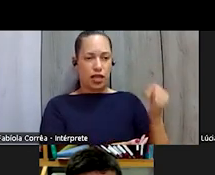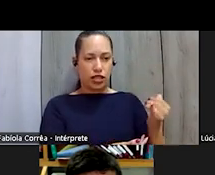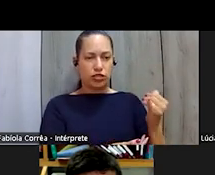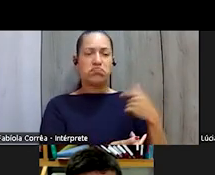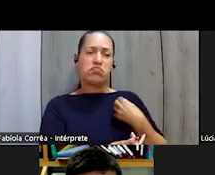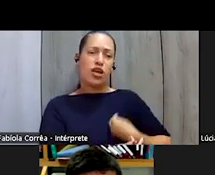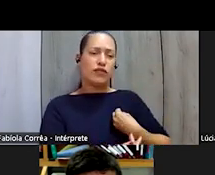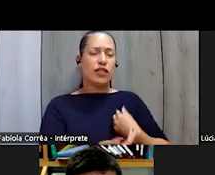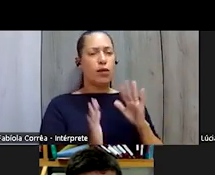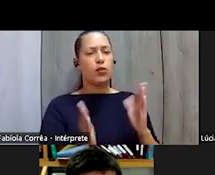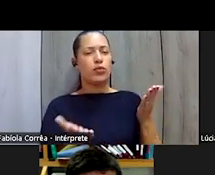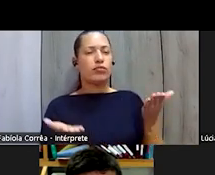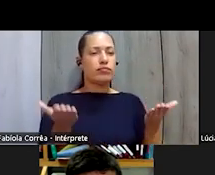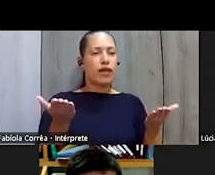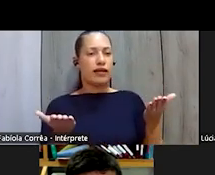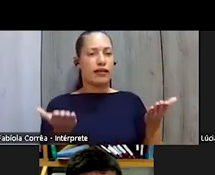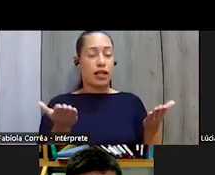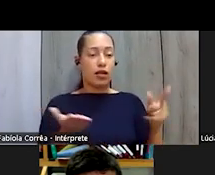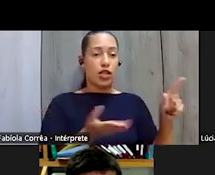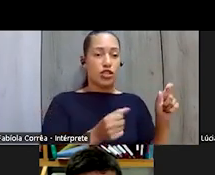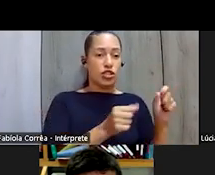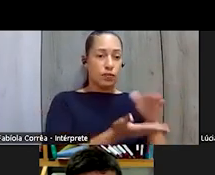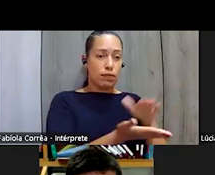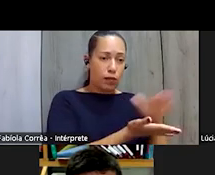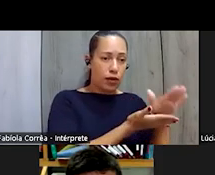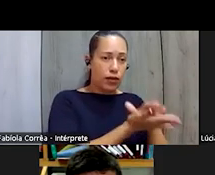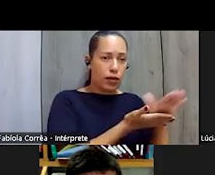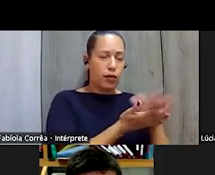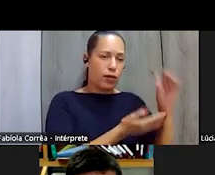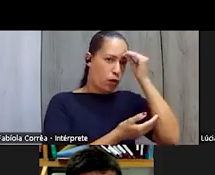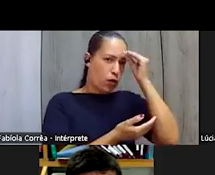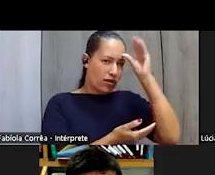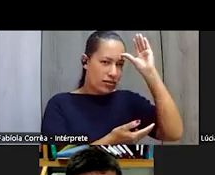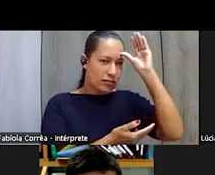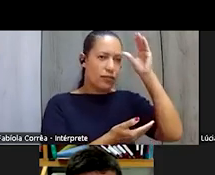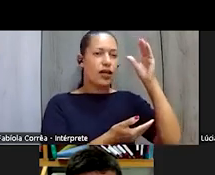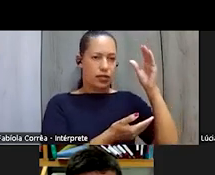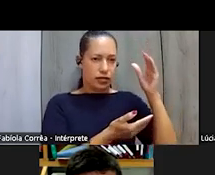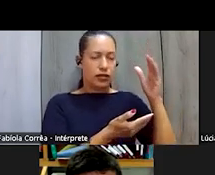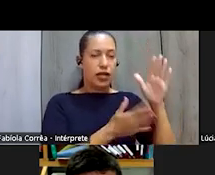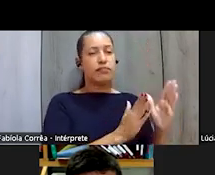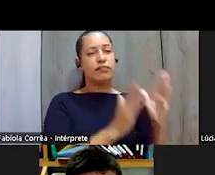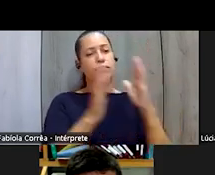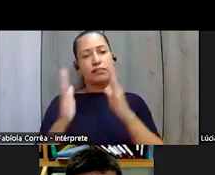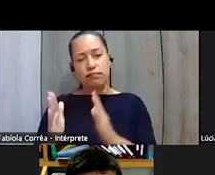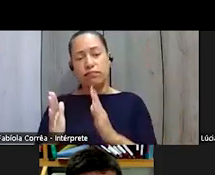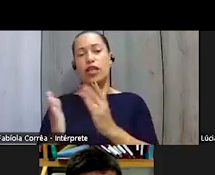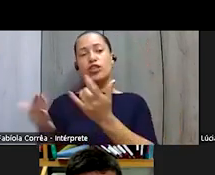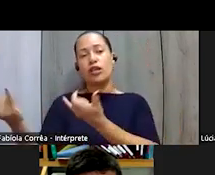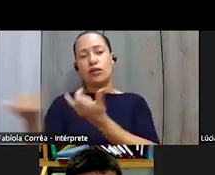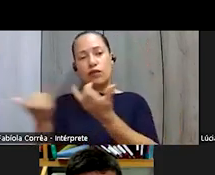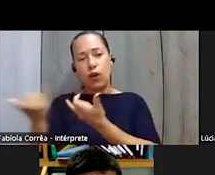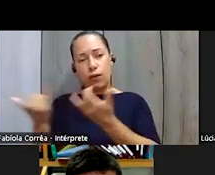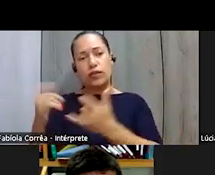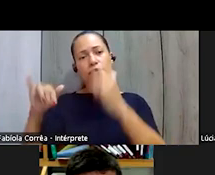essa questão da produção de um conhecimento mais hard e de uma informação de difusão,